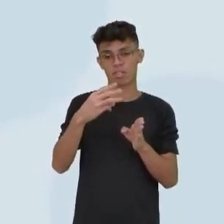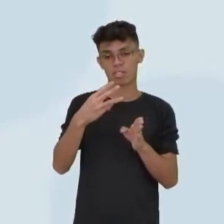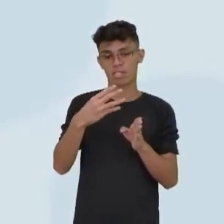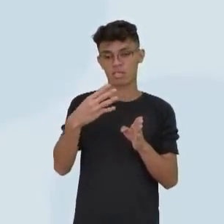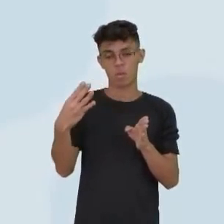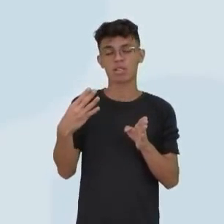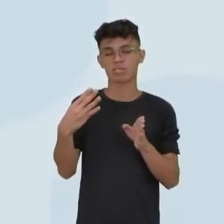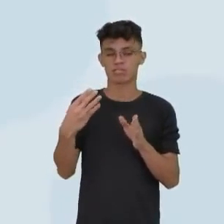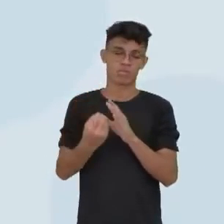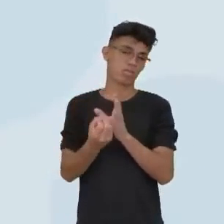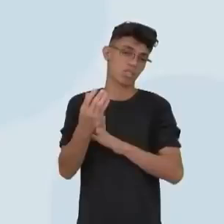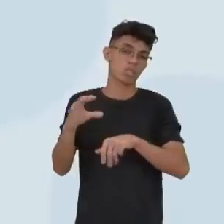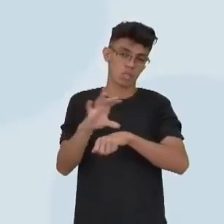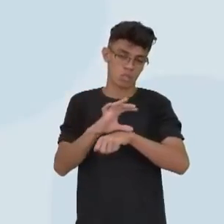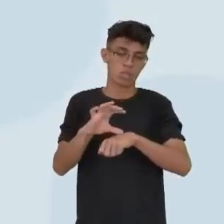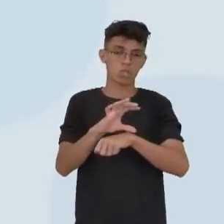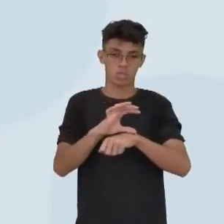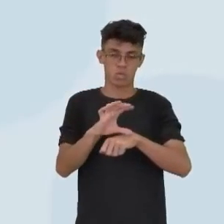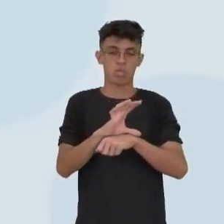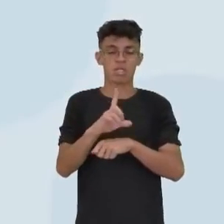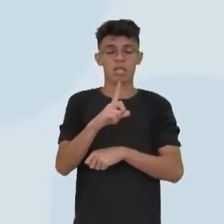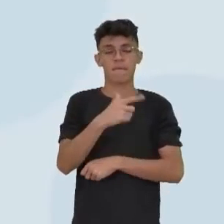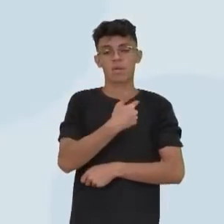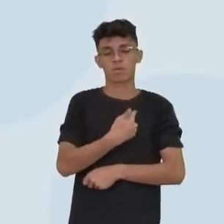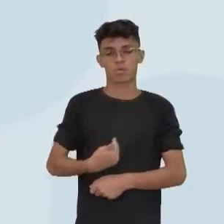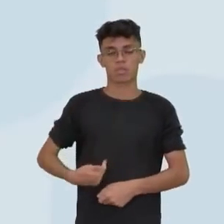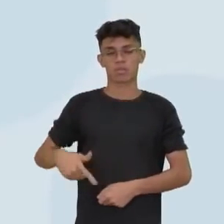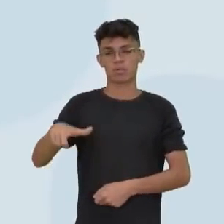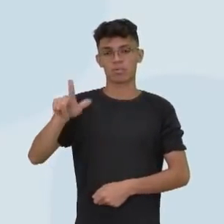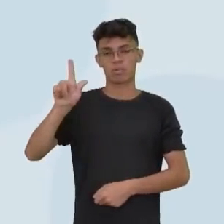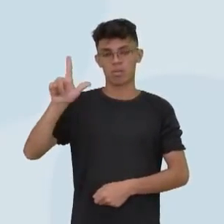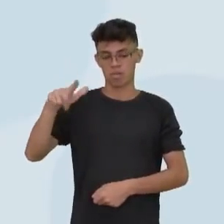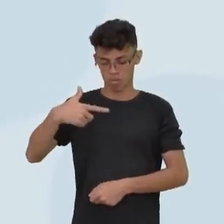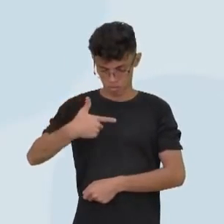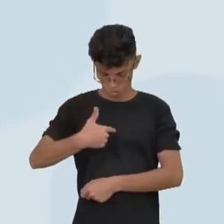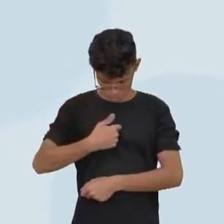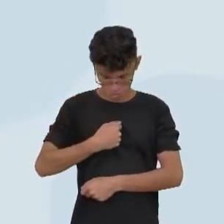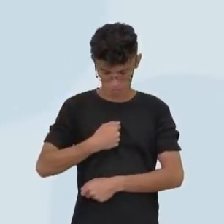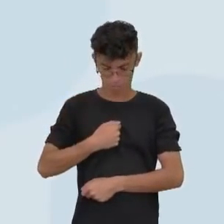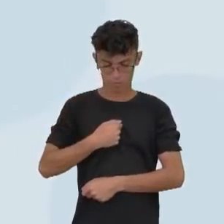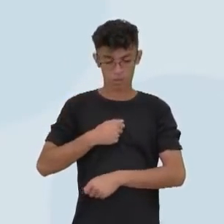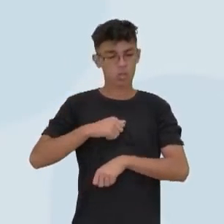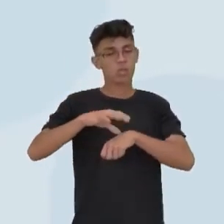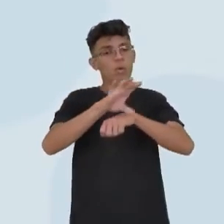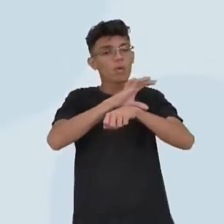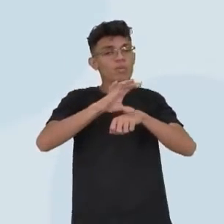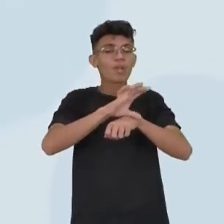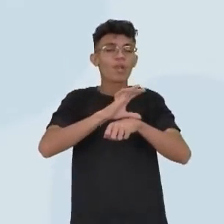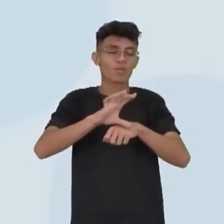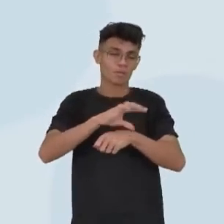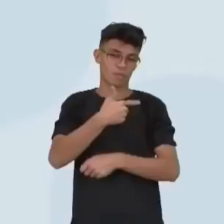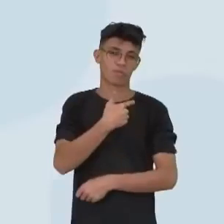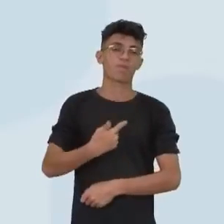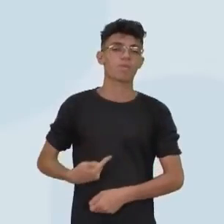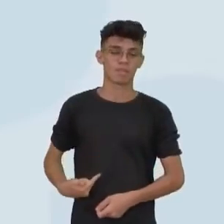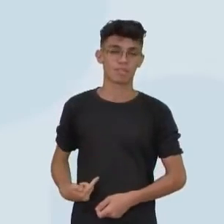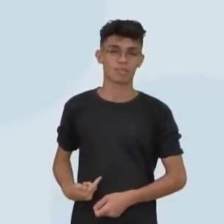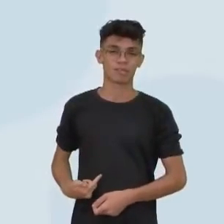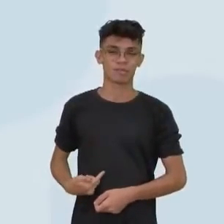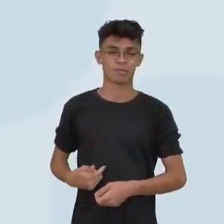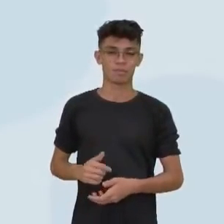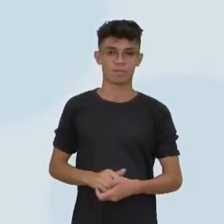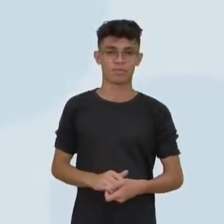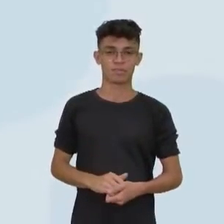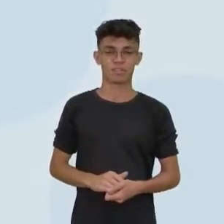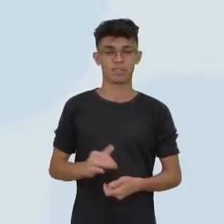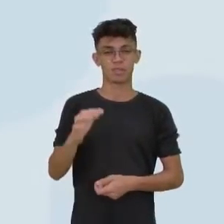gente inaugura uma outra fase do governo de Vargas, que é o governo constitucional.